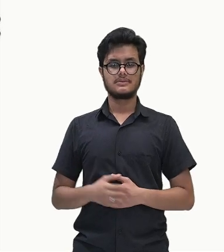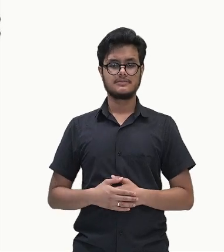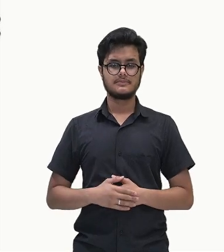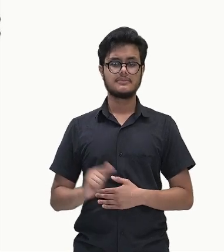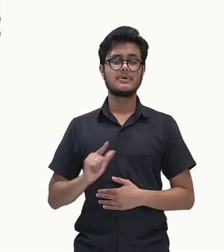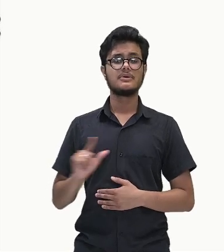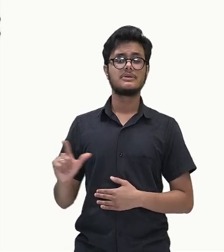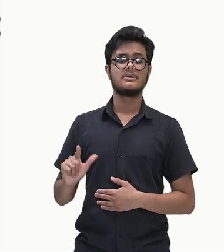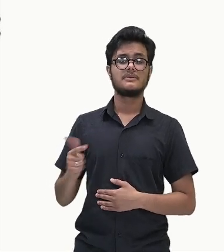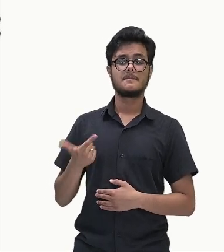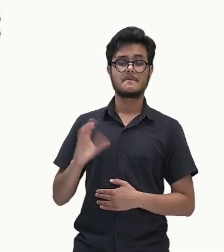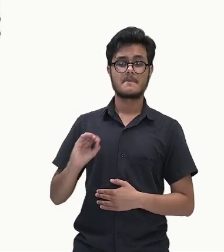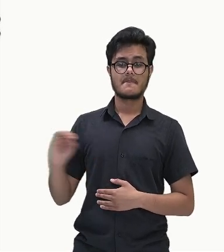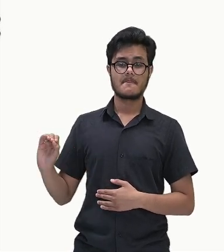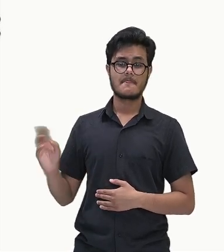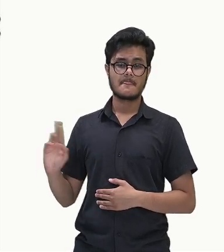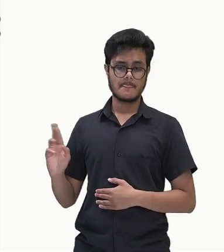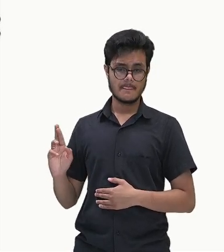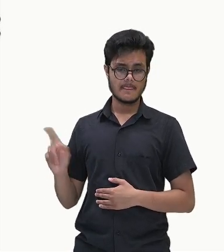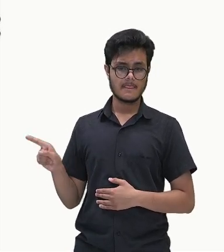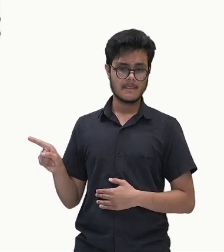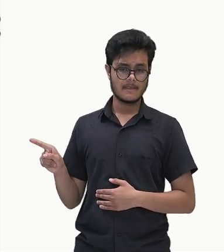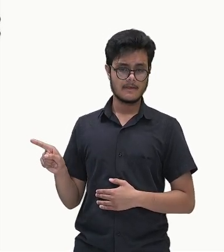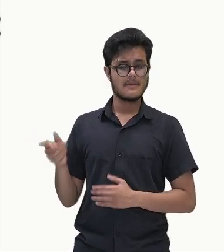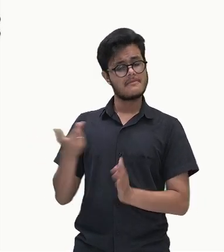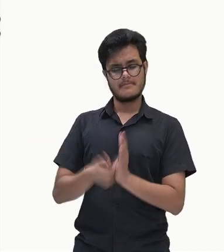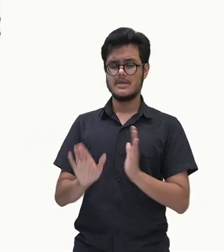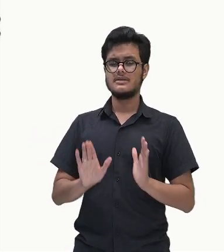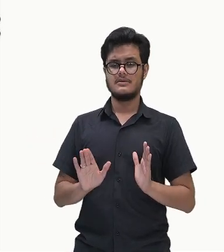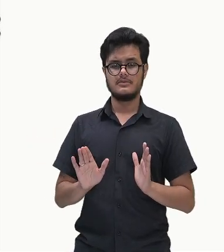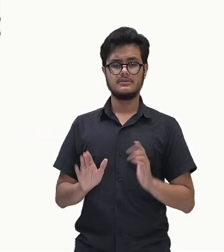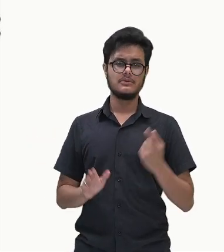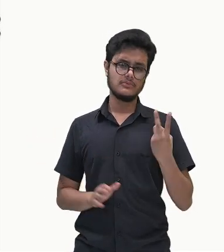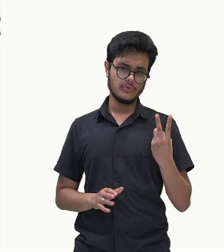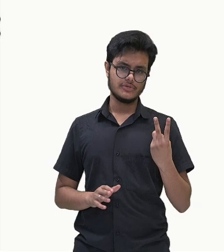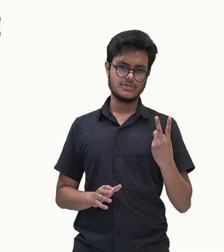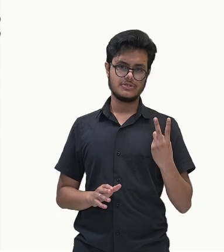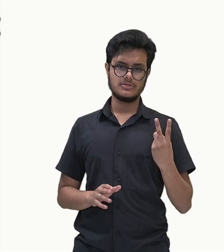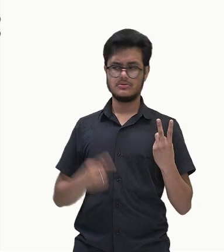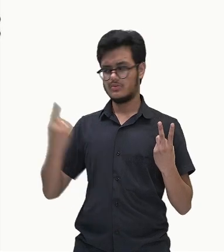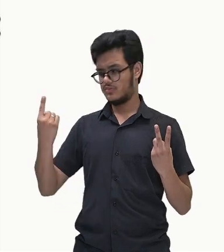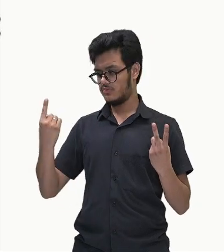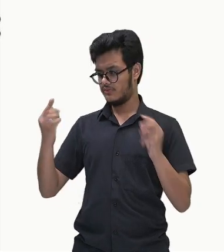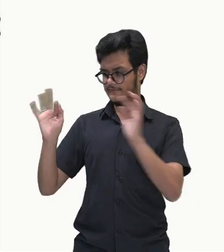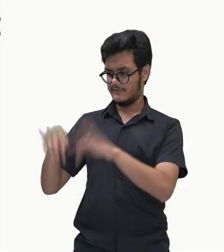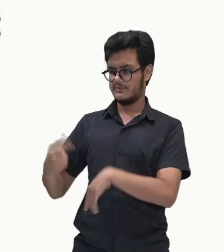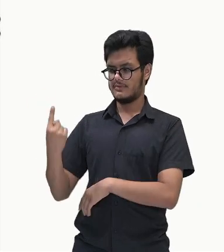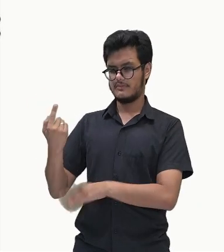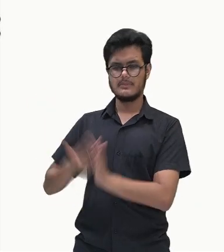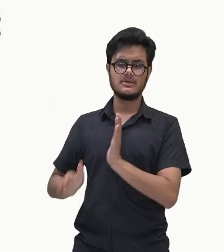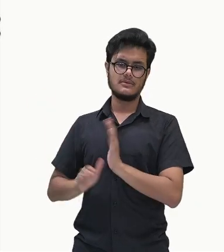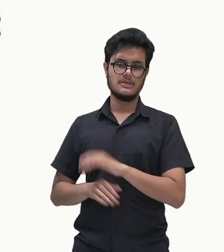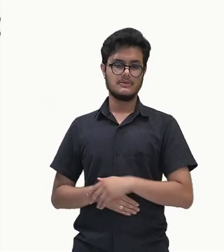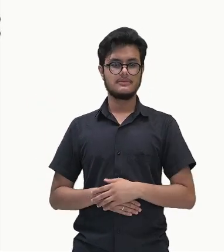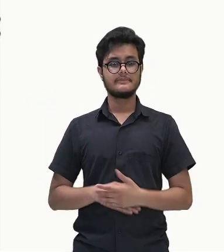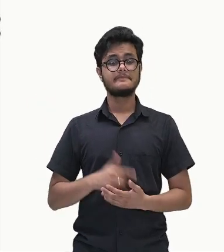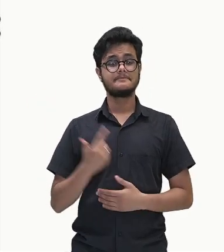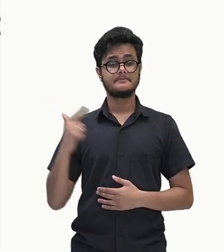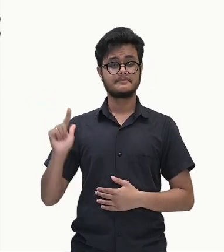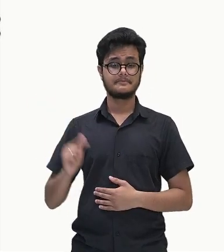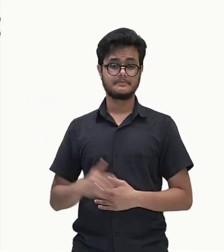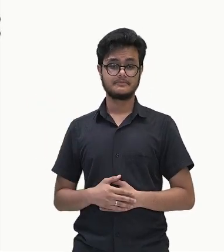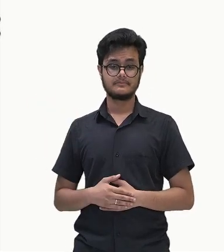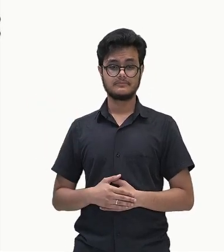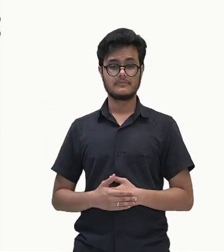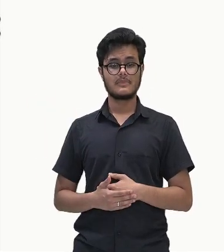1.000 vai sair no prejuízo né porque você começou com 2.000 a outra opção